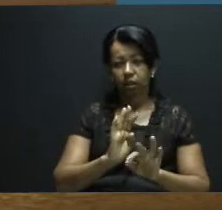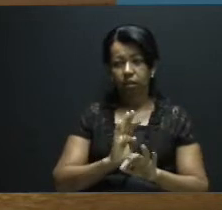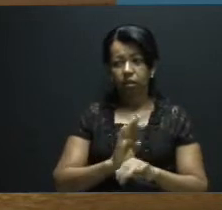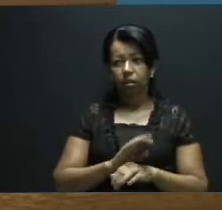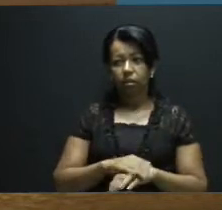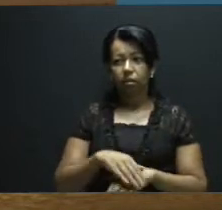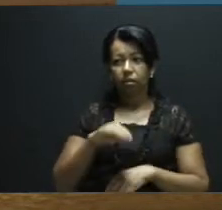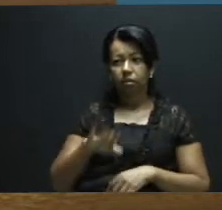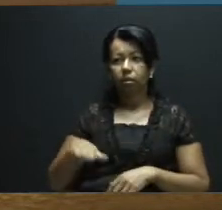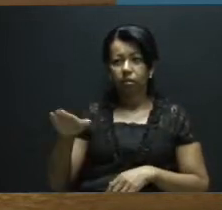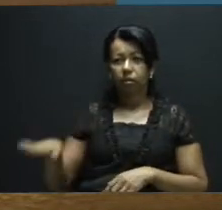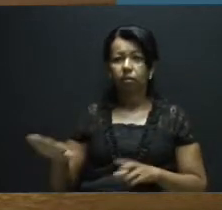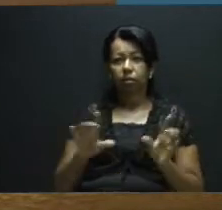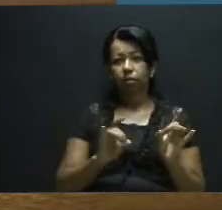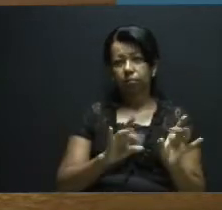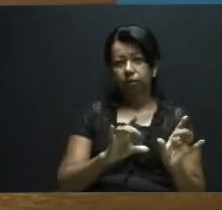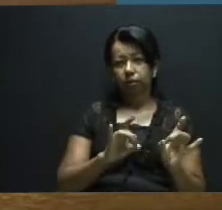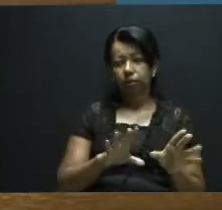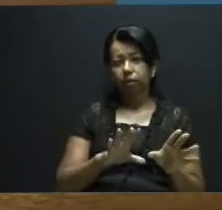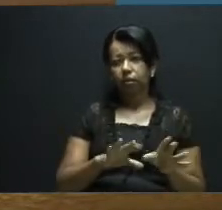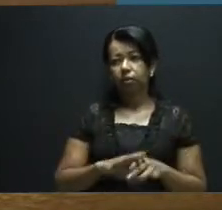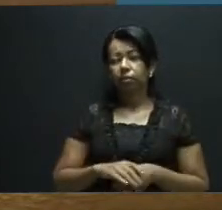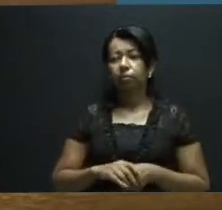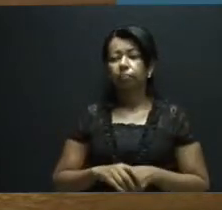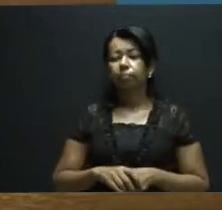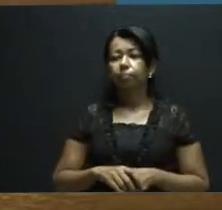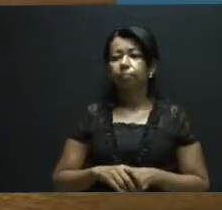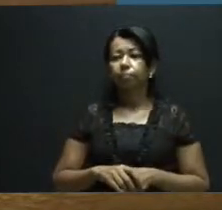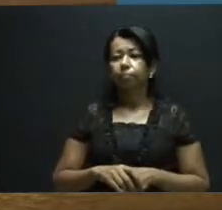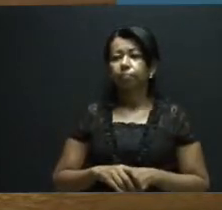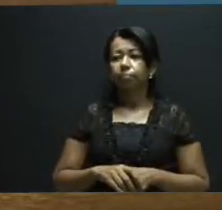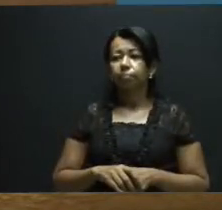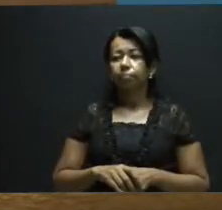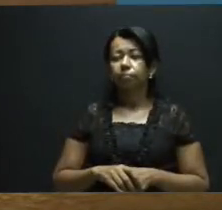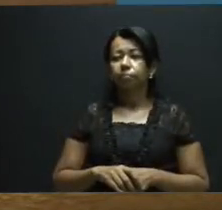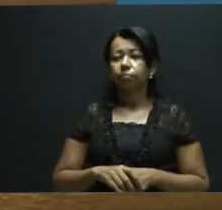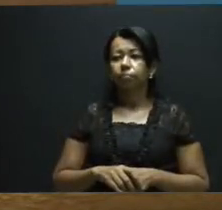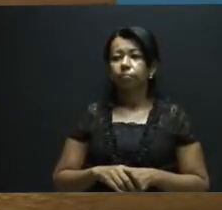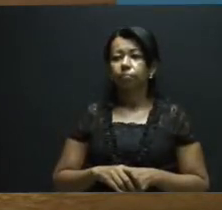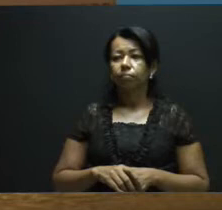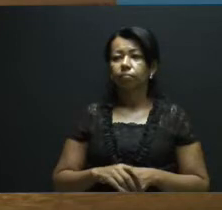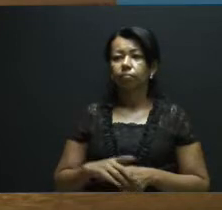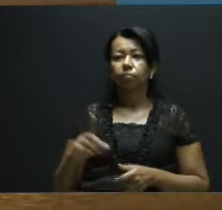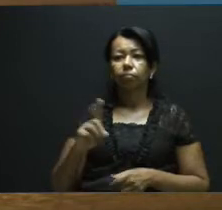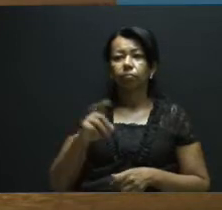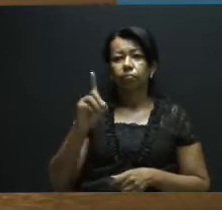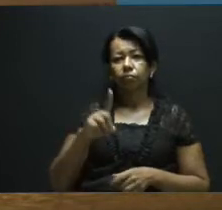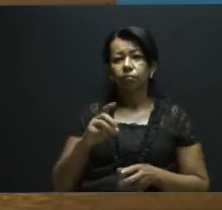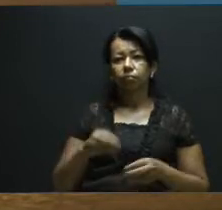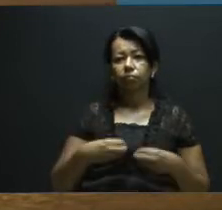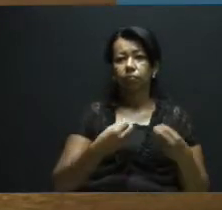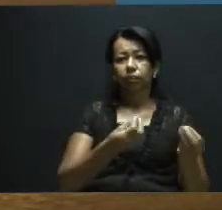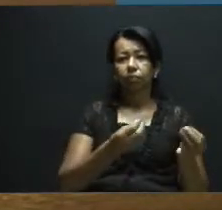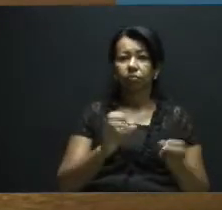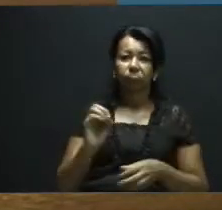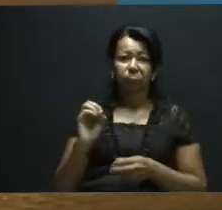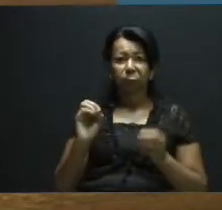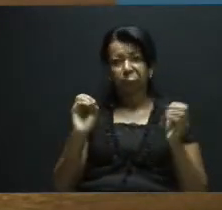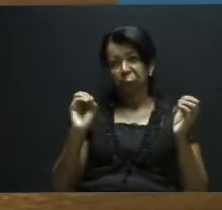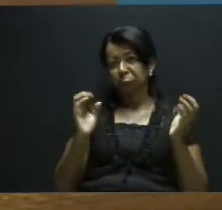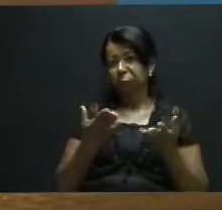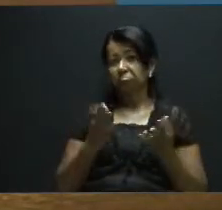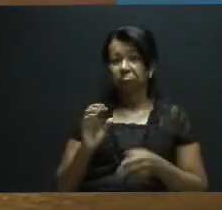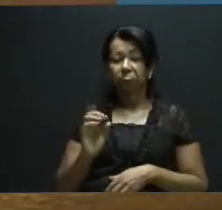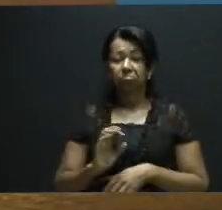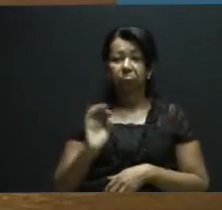crianças especiais conclui aqui não será oferecido neste momento